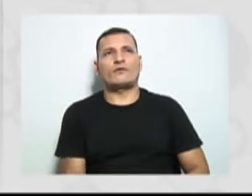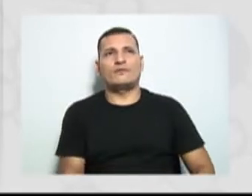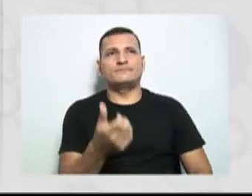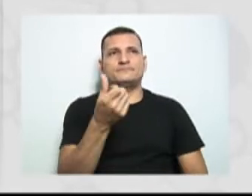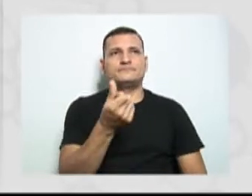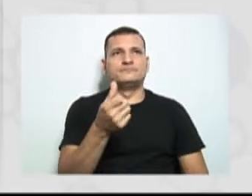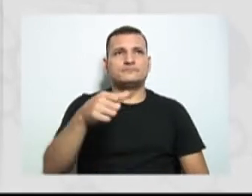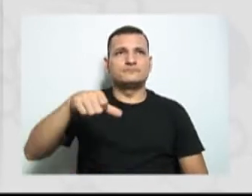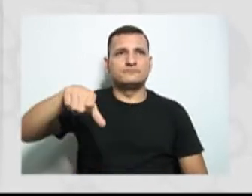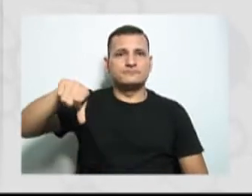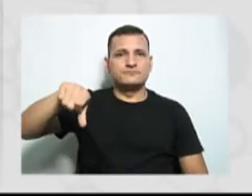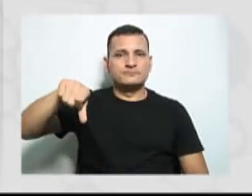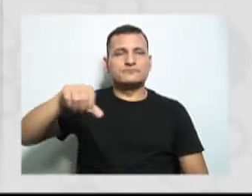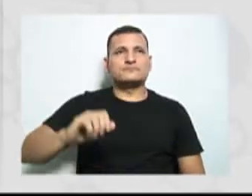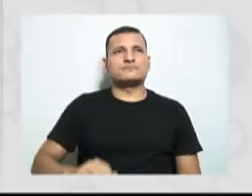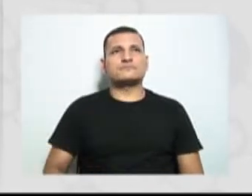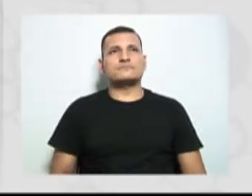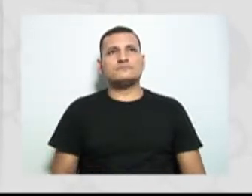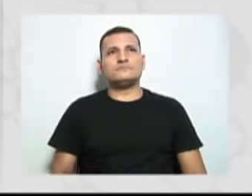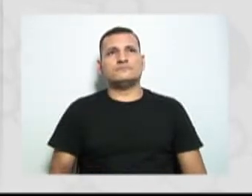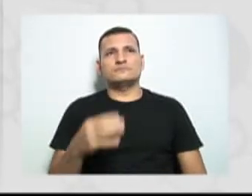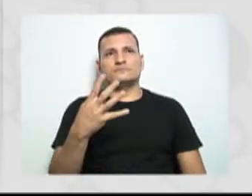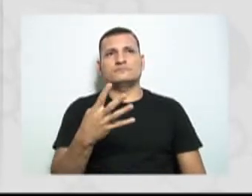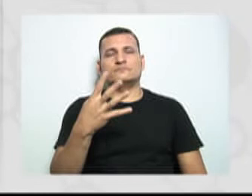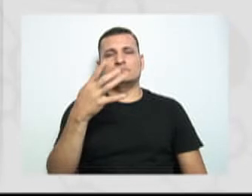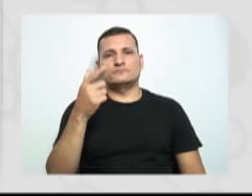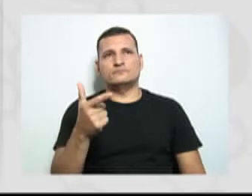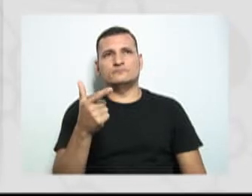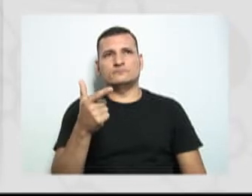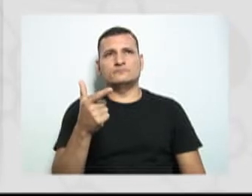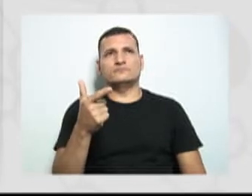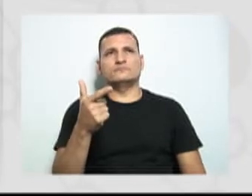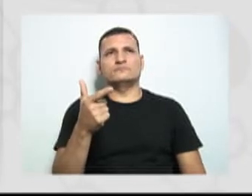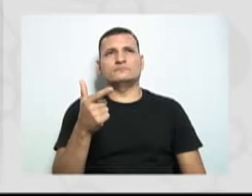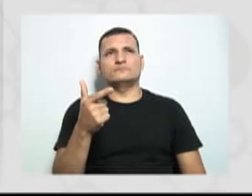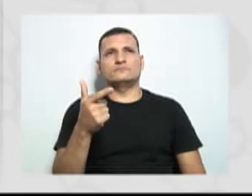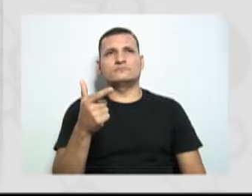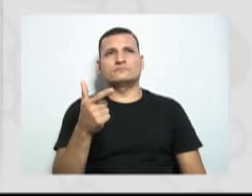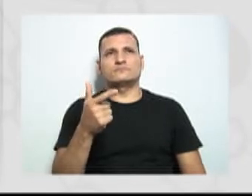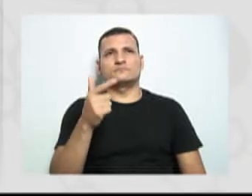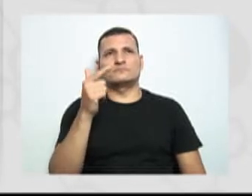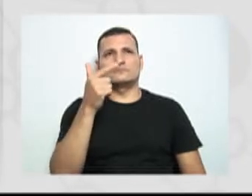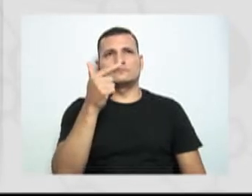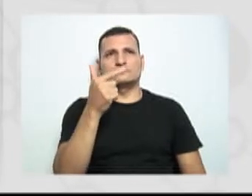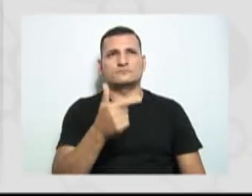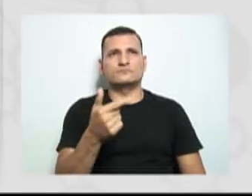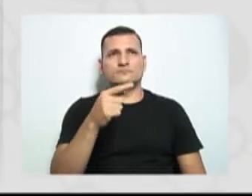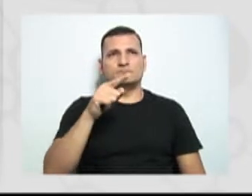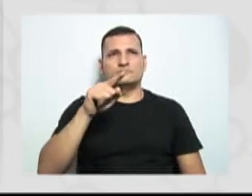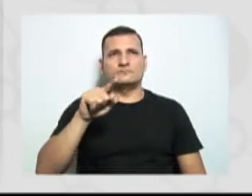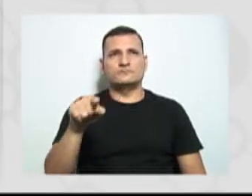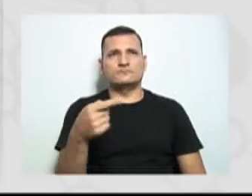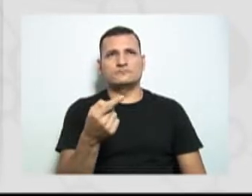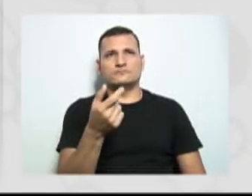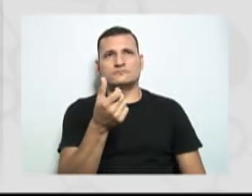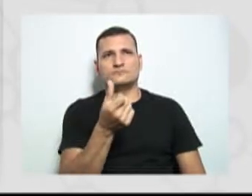69 e 42 e aqui seria 2